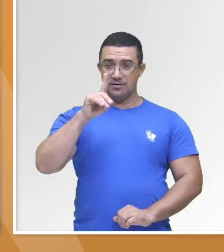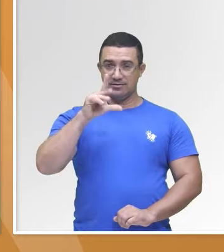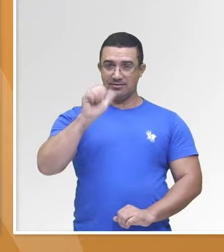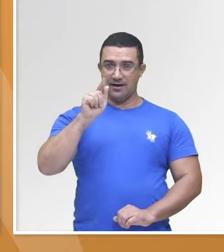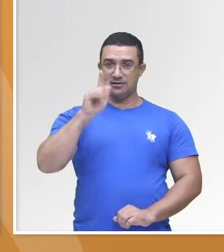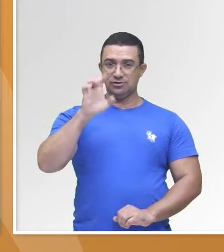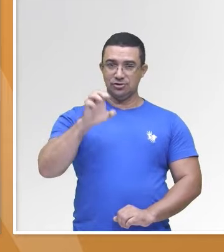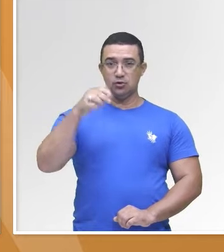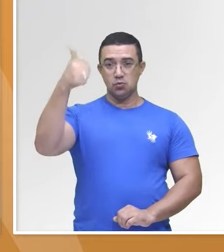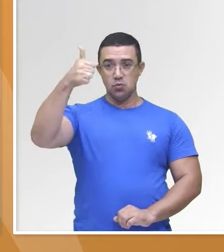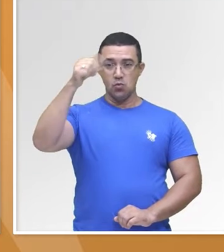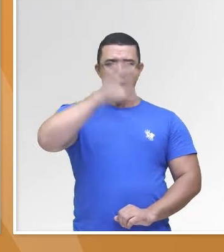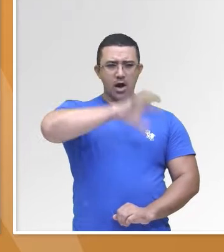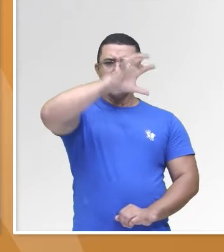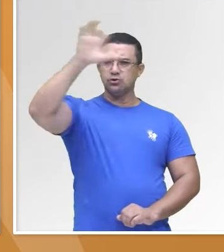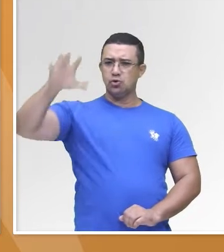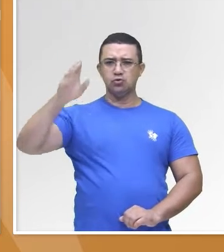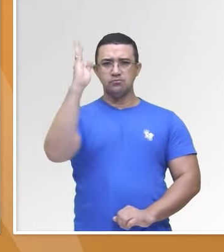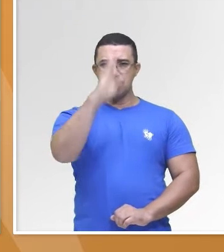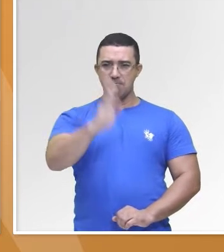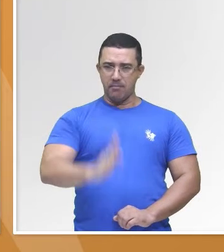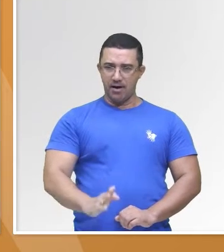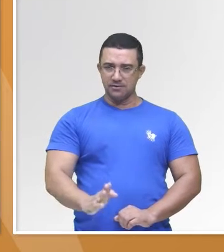Unidade 1. As regiões do Brasil.